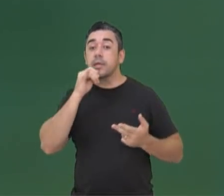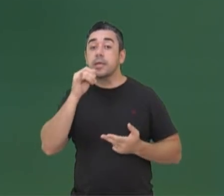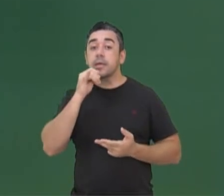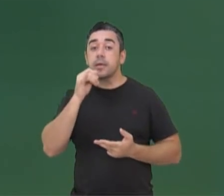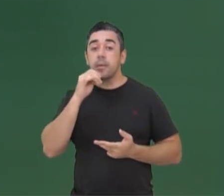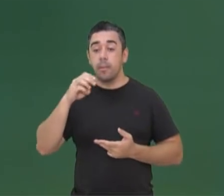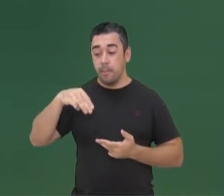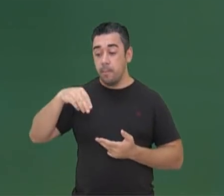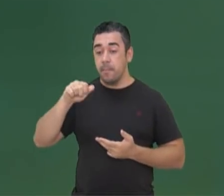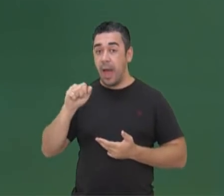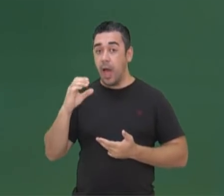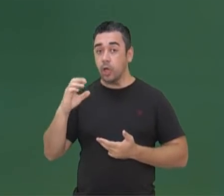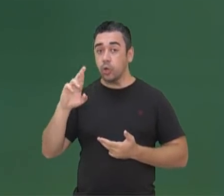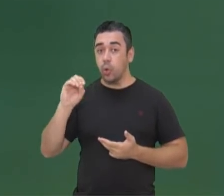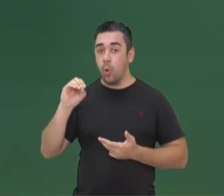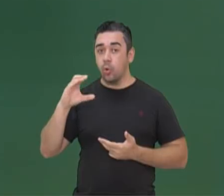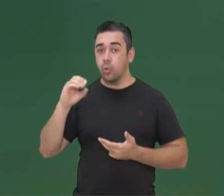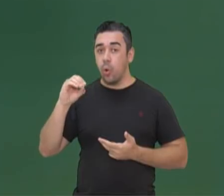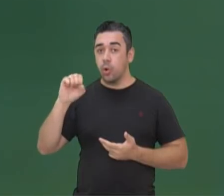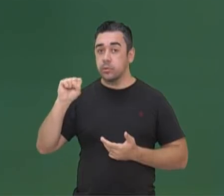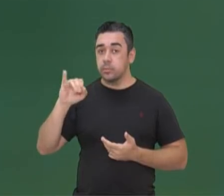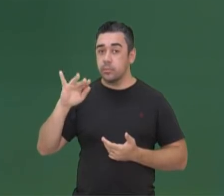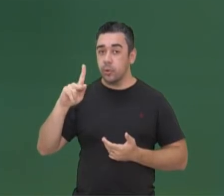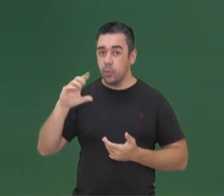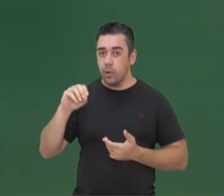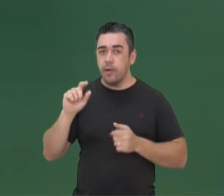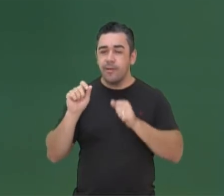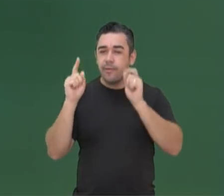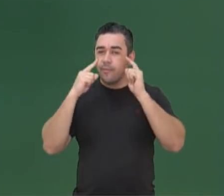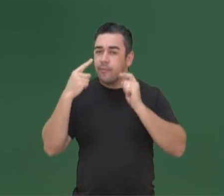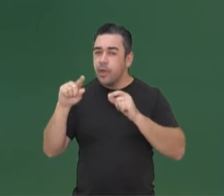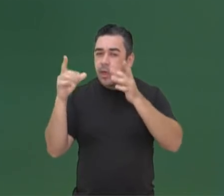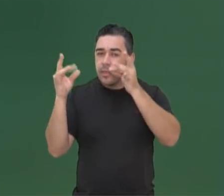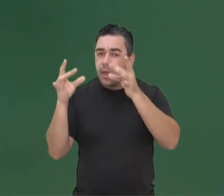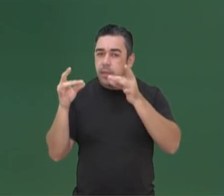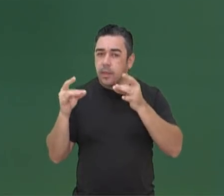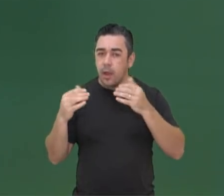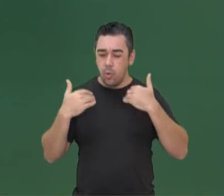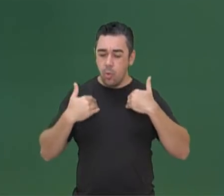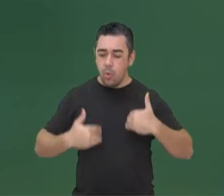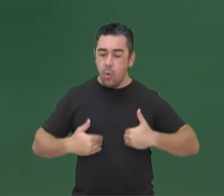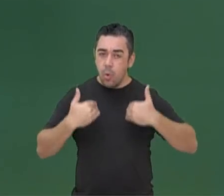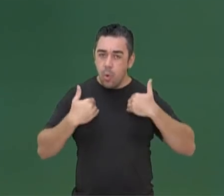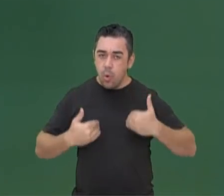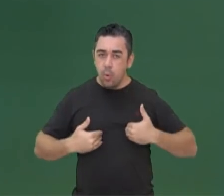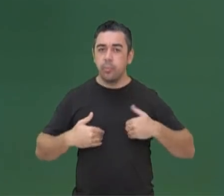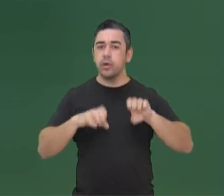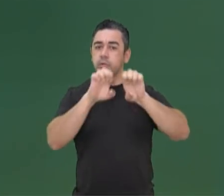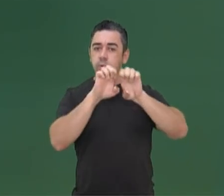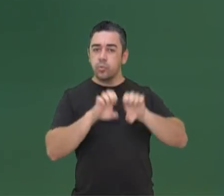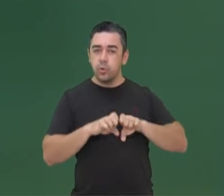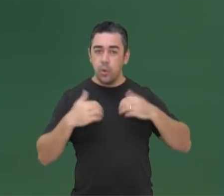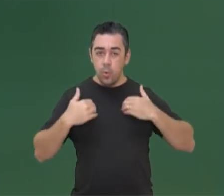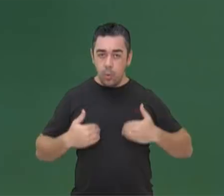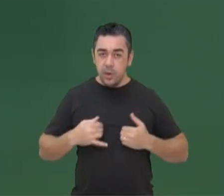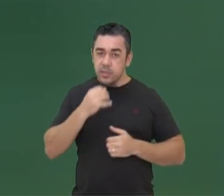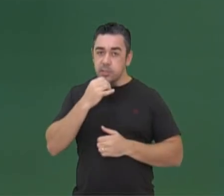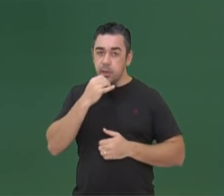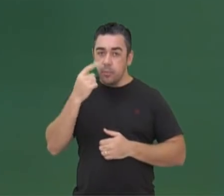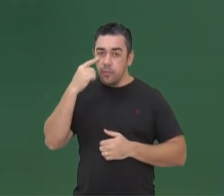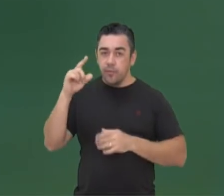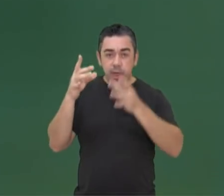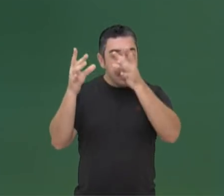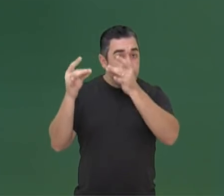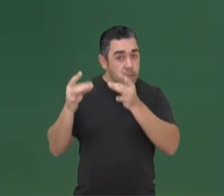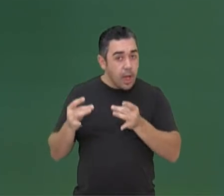seres macroscópicos e ver detalhes das partes do seu corpo, das estruturas que os formam. Então, por exemplo, se eu quero ver um